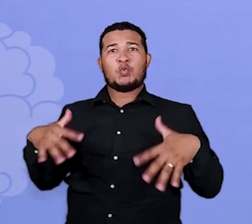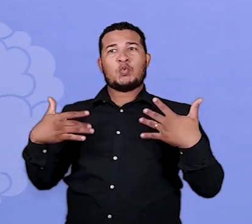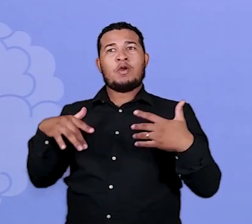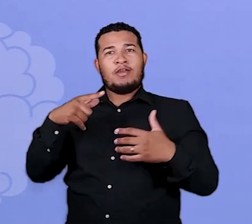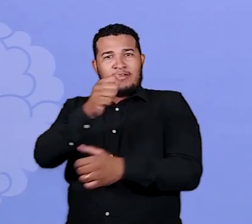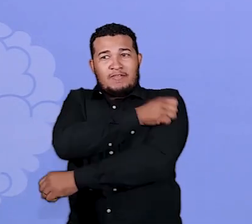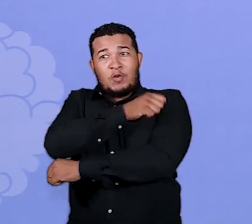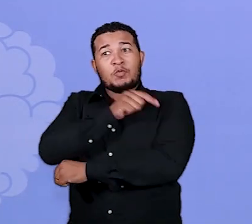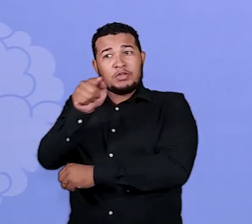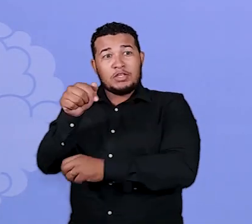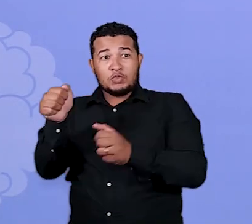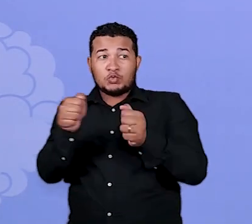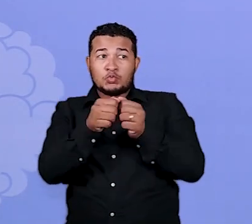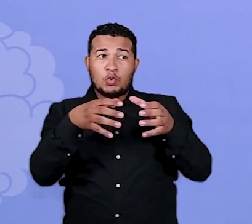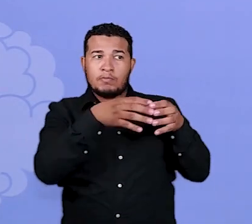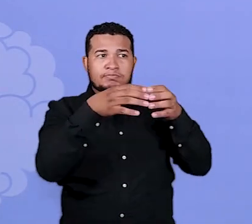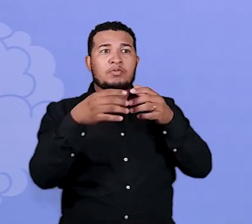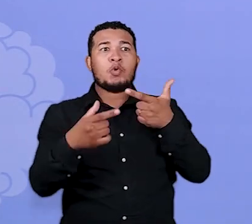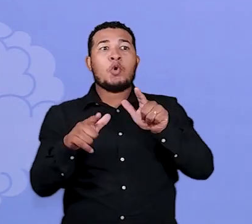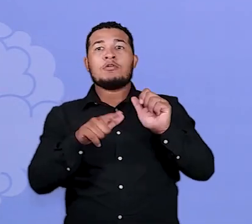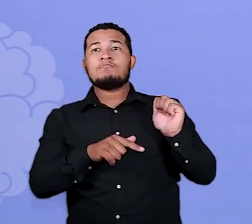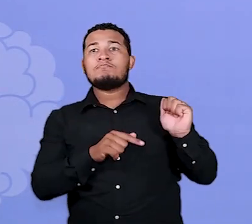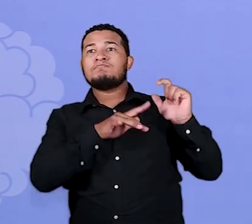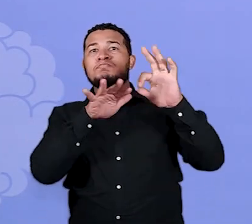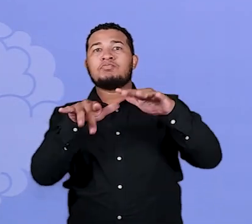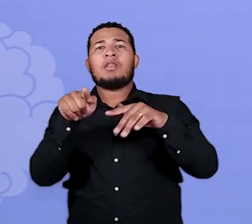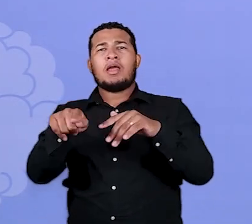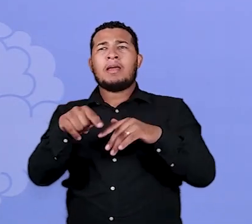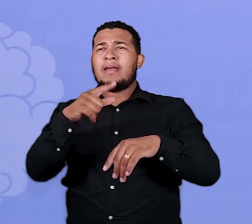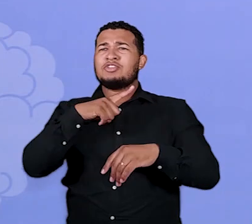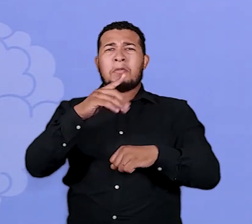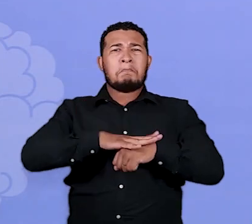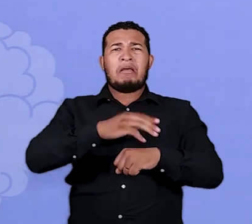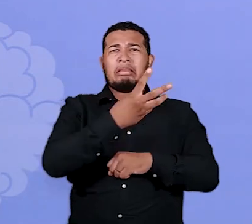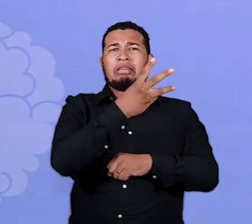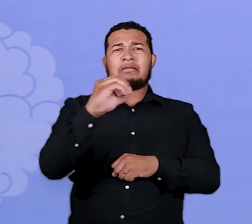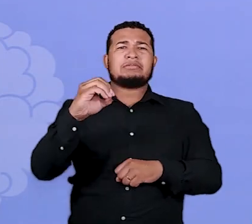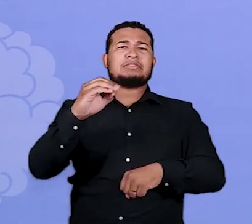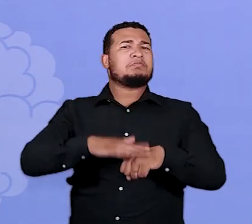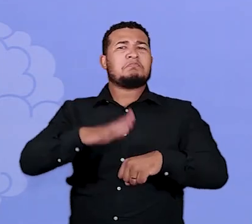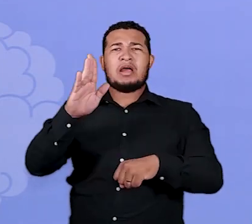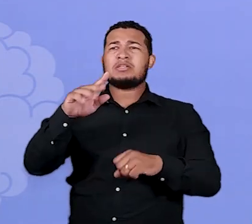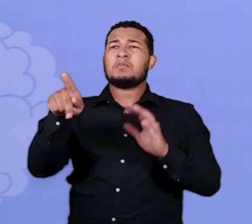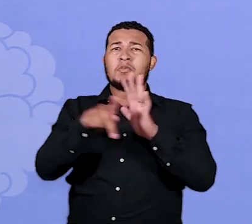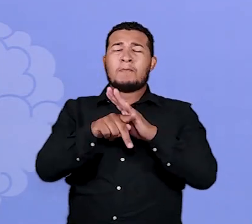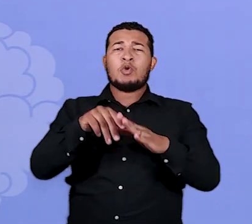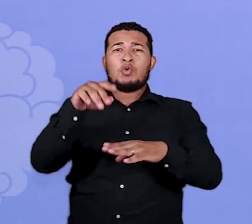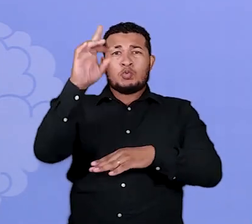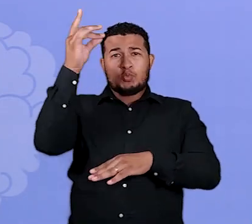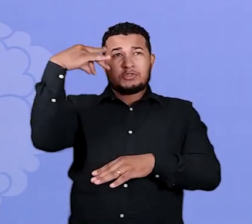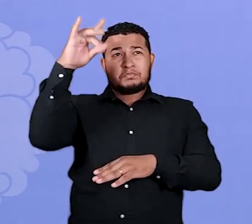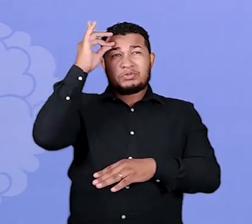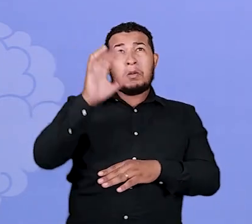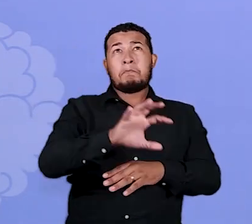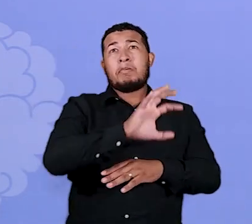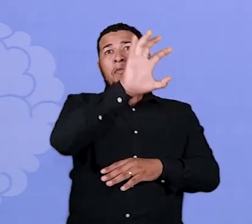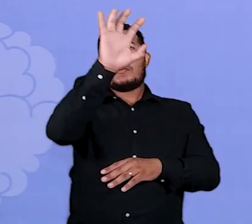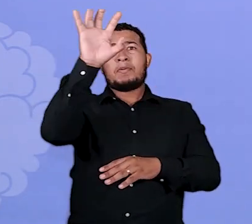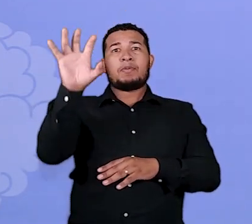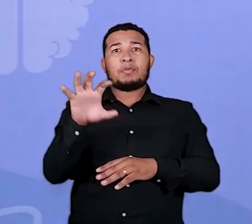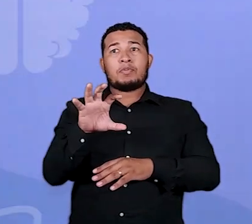estado, e essa aluna, junto com outros alunos, foram participar desse torneio. E eram mais de 300 alunos, alunos de todo o